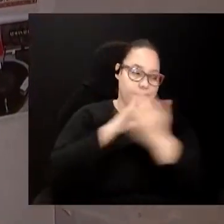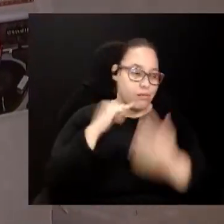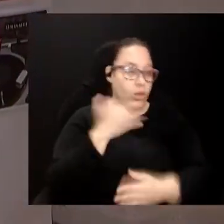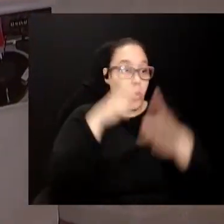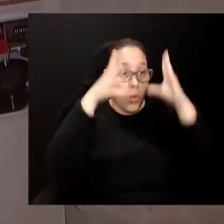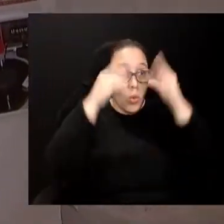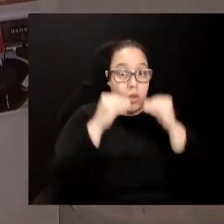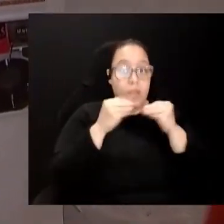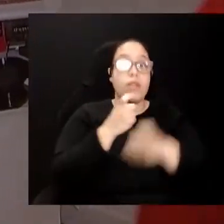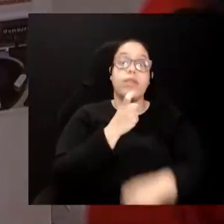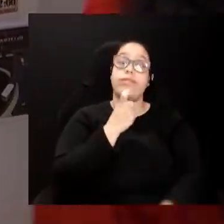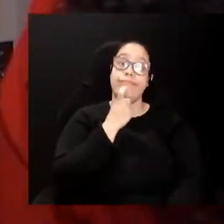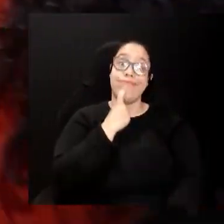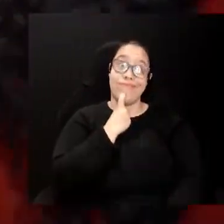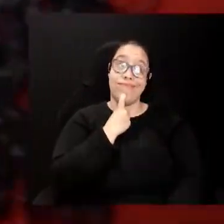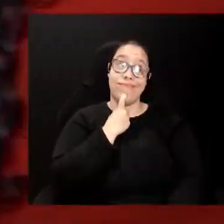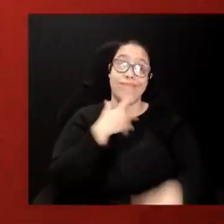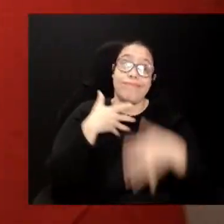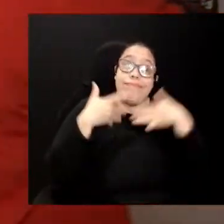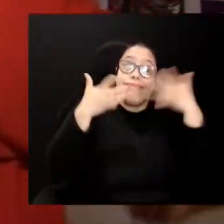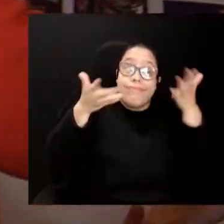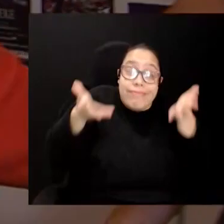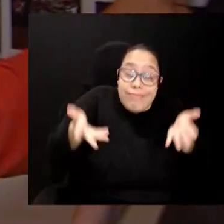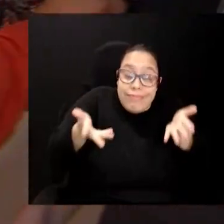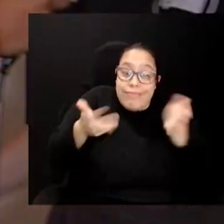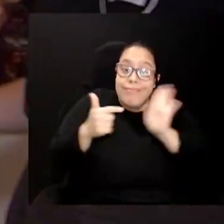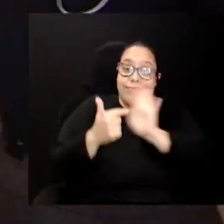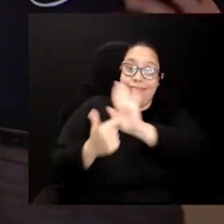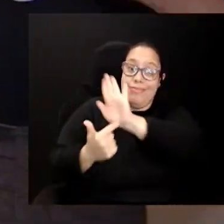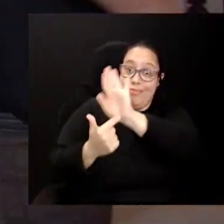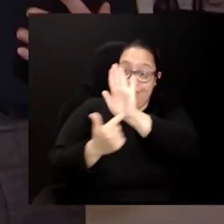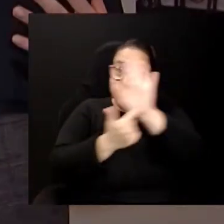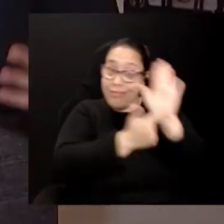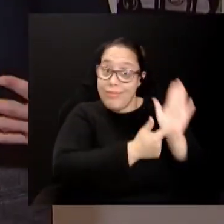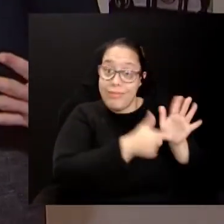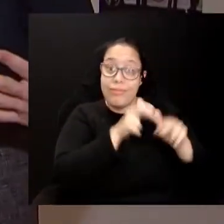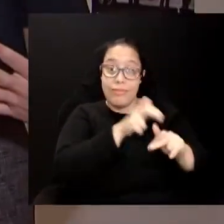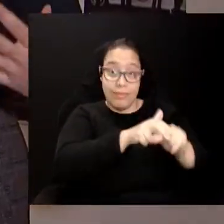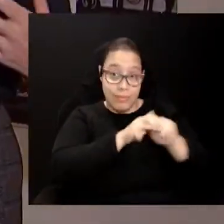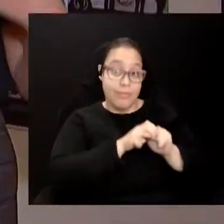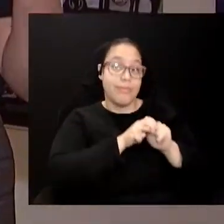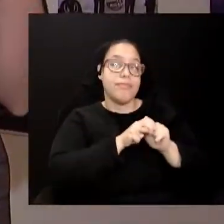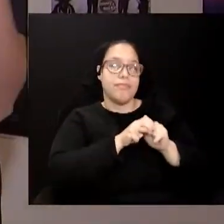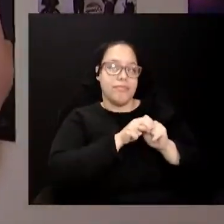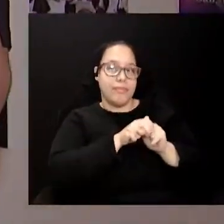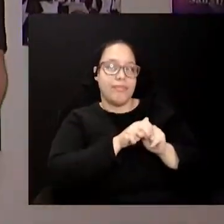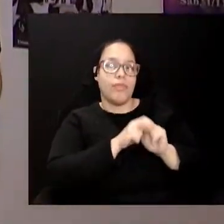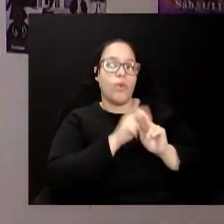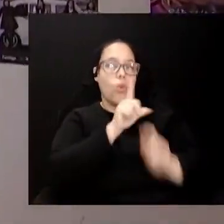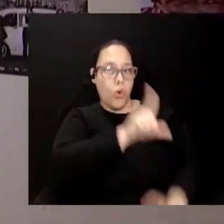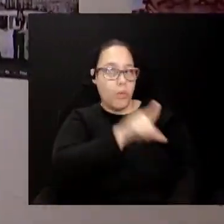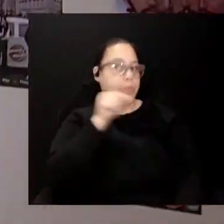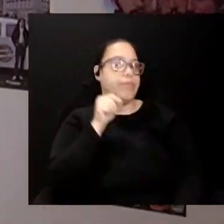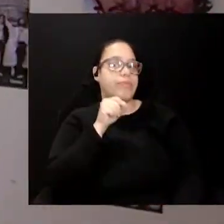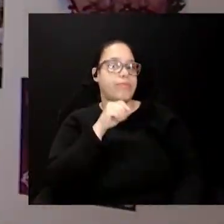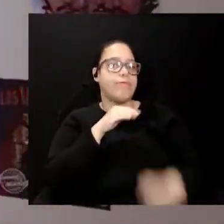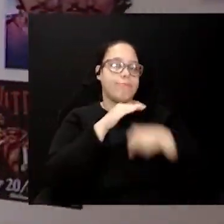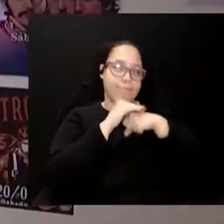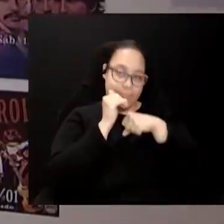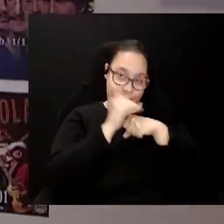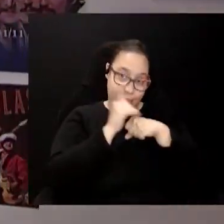Campineira. Então, a gente traz isso justamente com essa forma, né, carinhosa